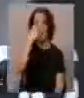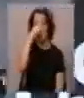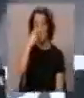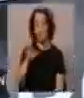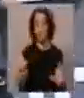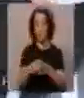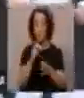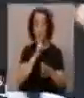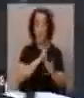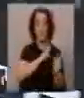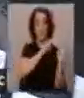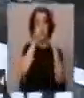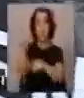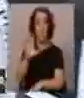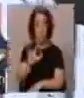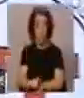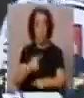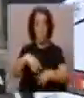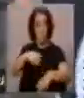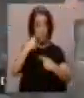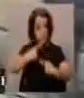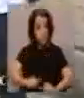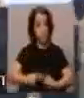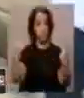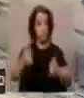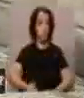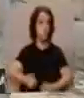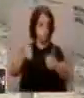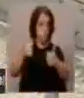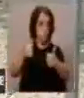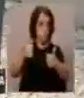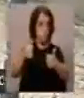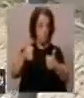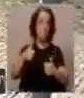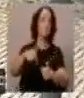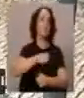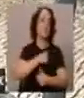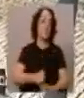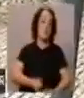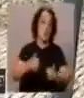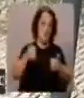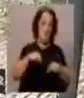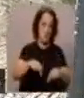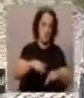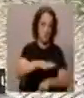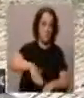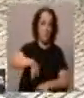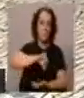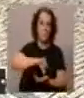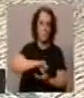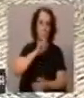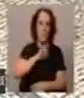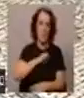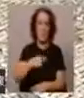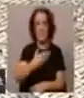Lisboa vão dizer hoje bem alto na capital, saem desta cidade onde esta Unidade Local de Saúde da Guarda, já o disse, tem cerca